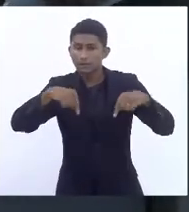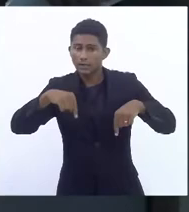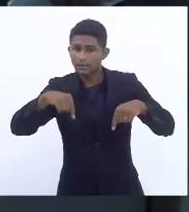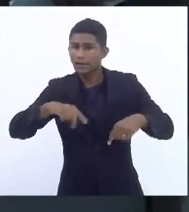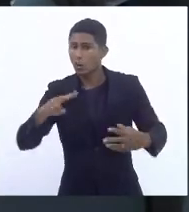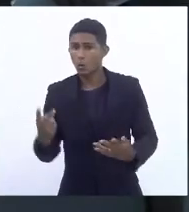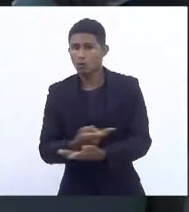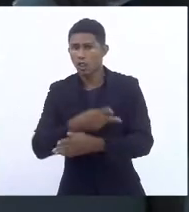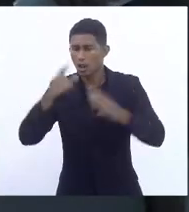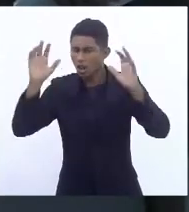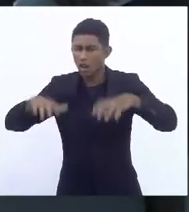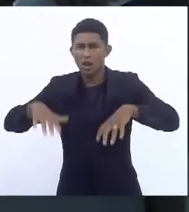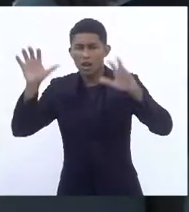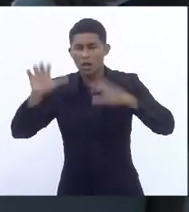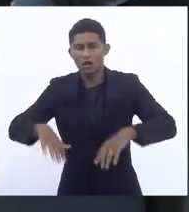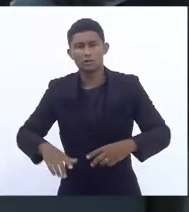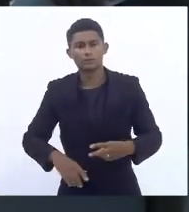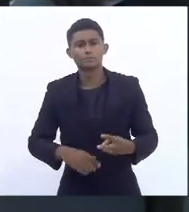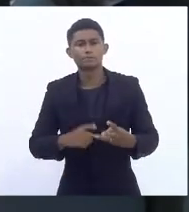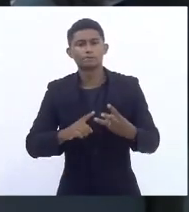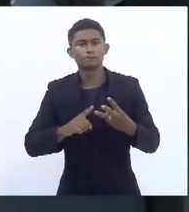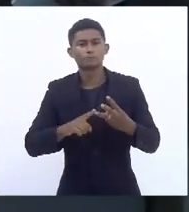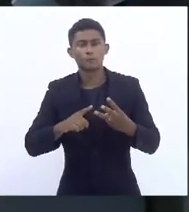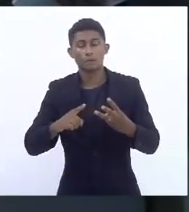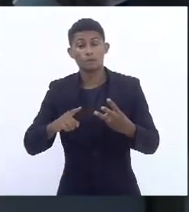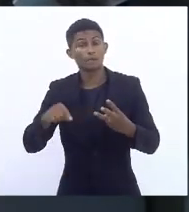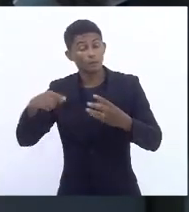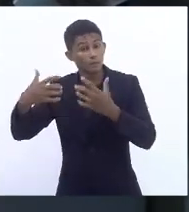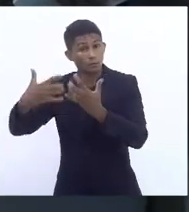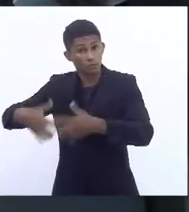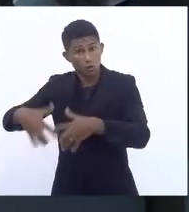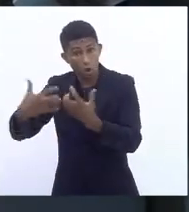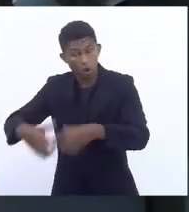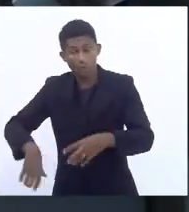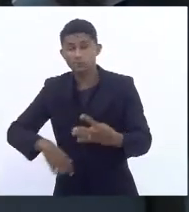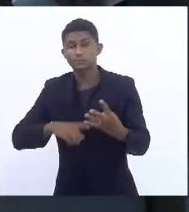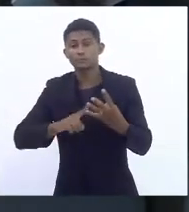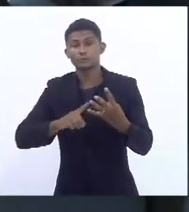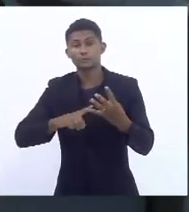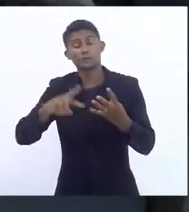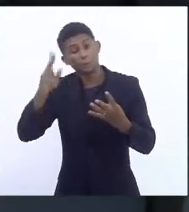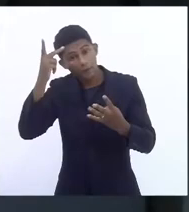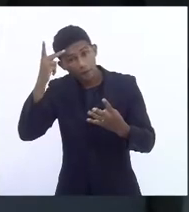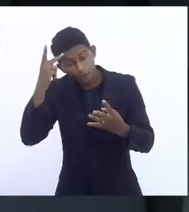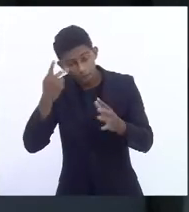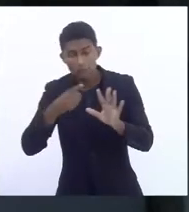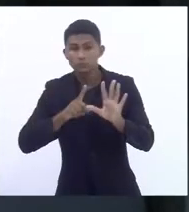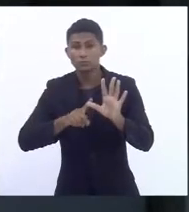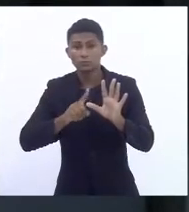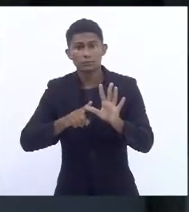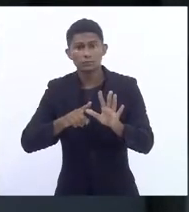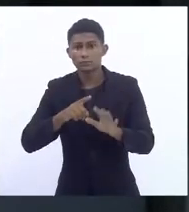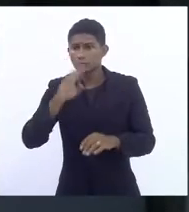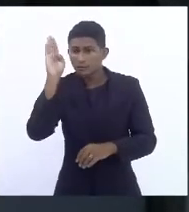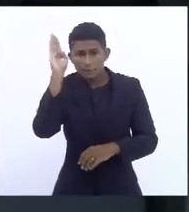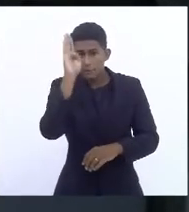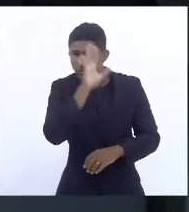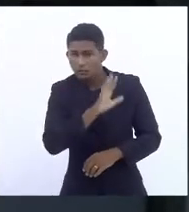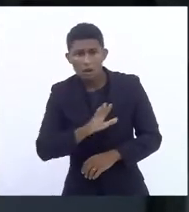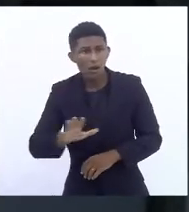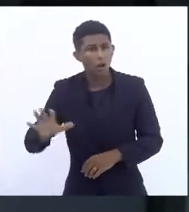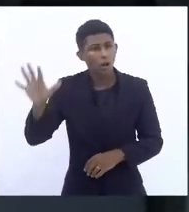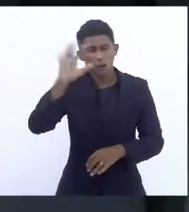né? Petrópolis, São Paulo. Então, foram chuvas no Brasil inteiro. Então, ele